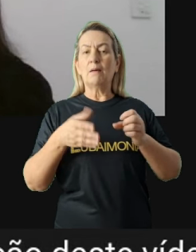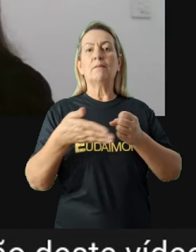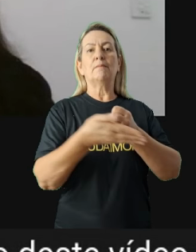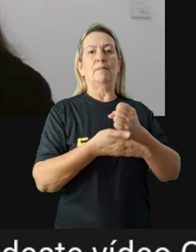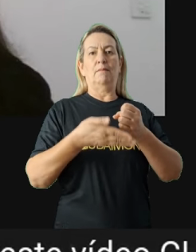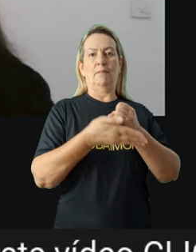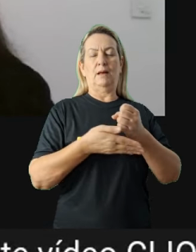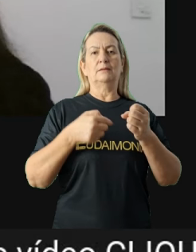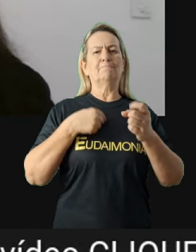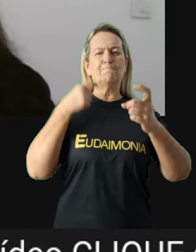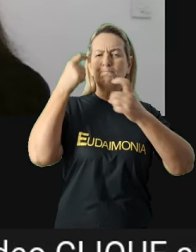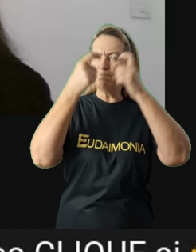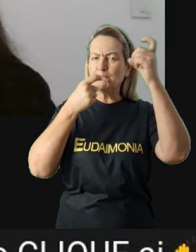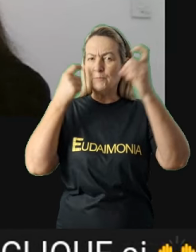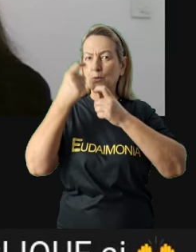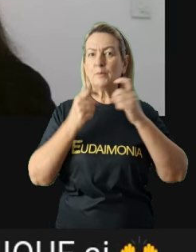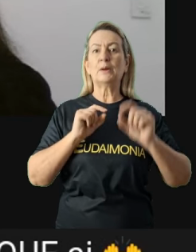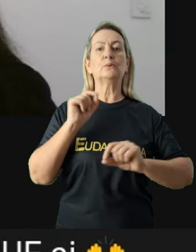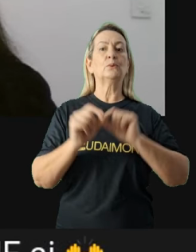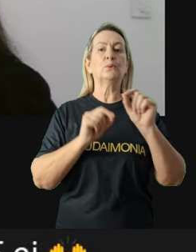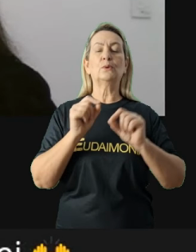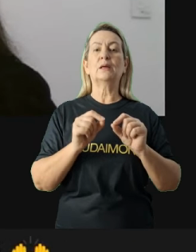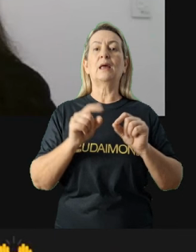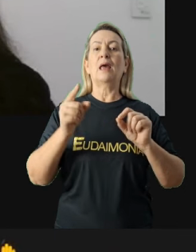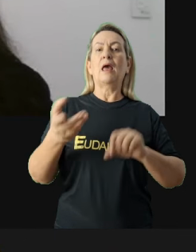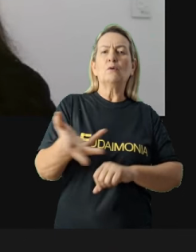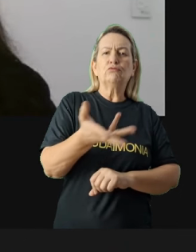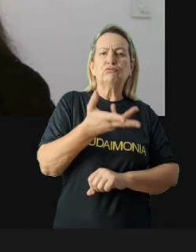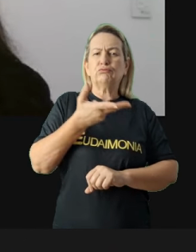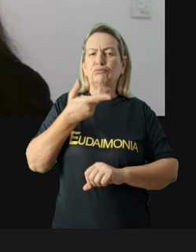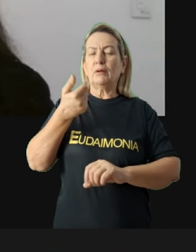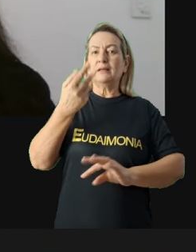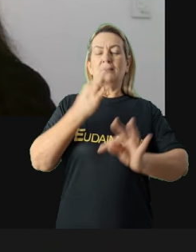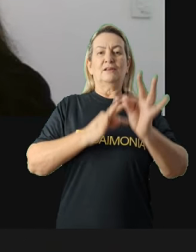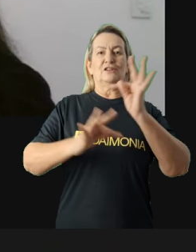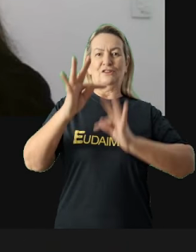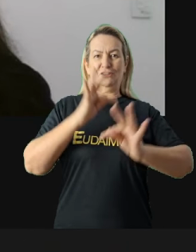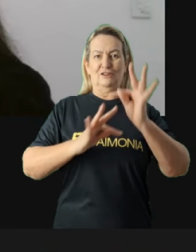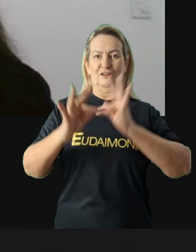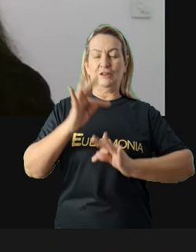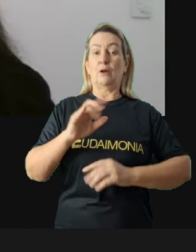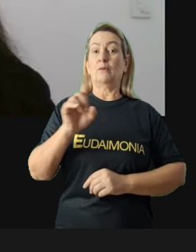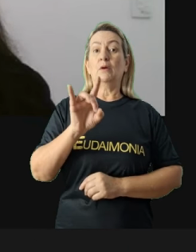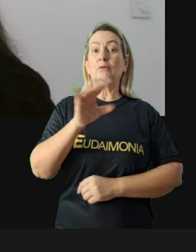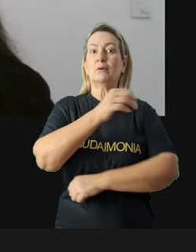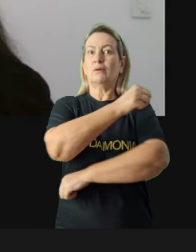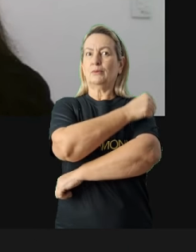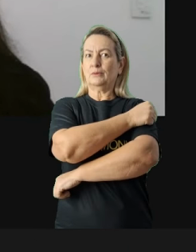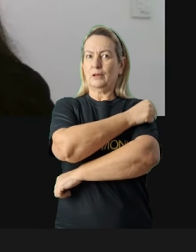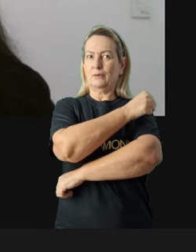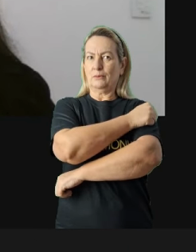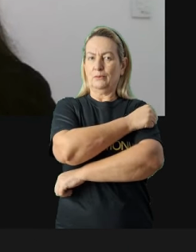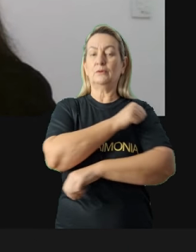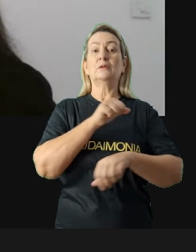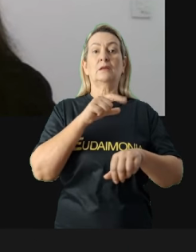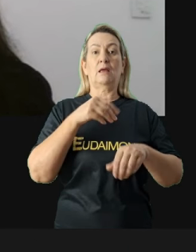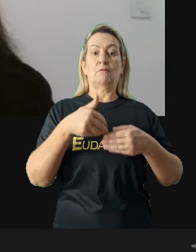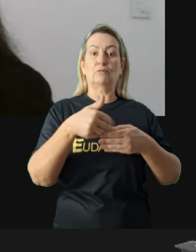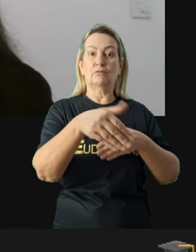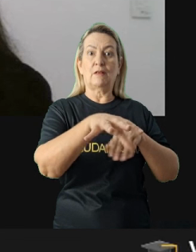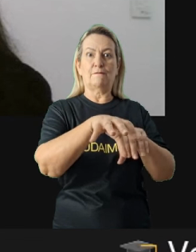que a gente não está olhando muito para a base, e é isso que me preocupa, sabe? Que é a questão da fluência digital, não